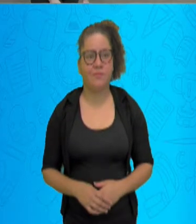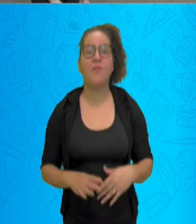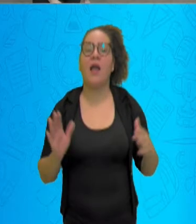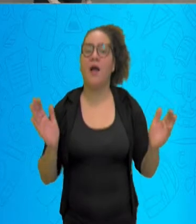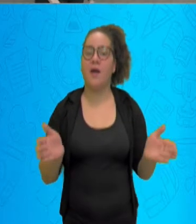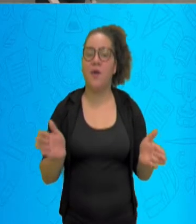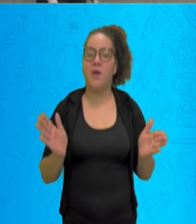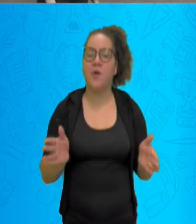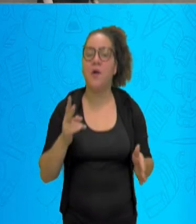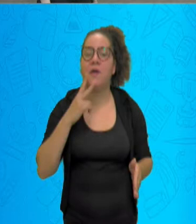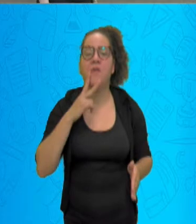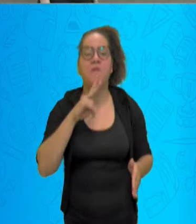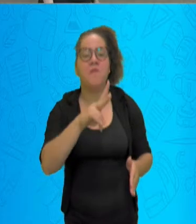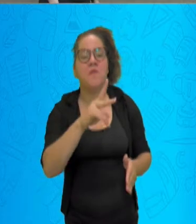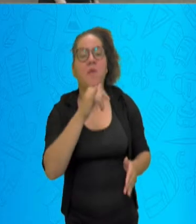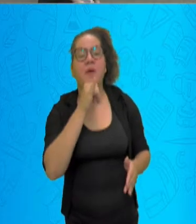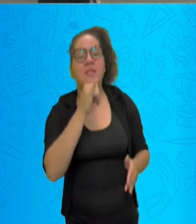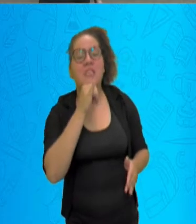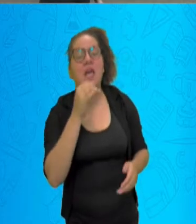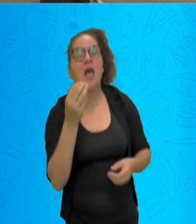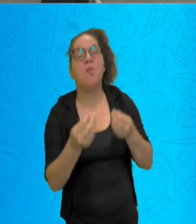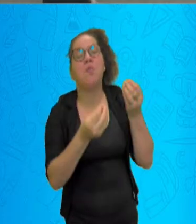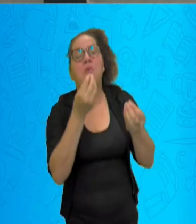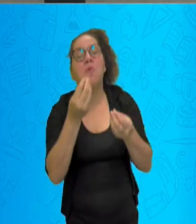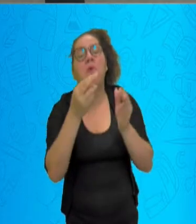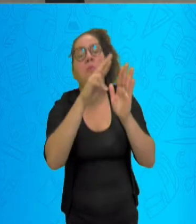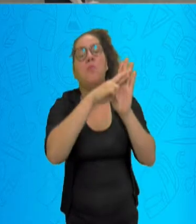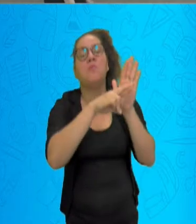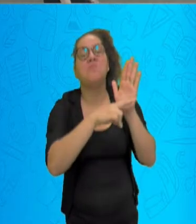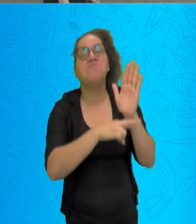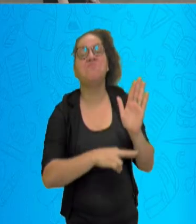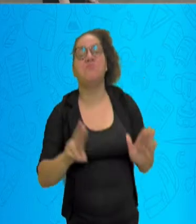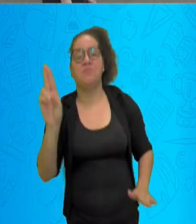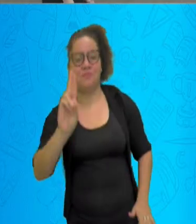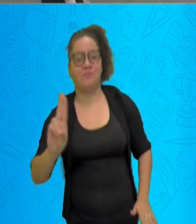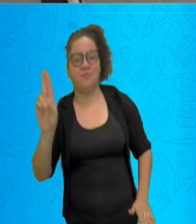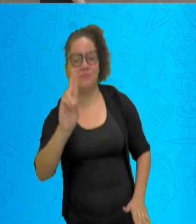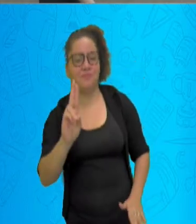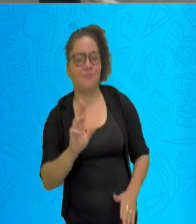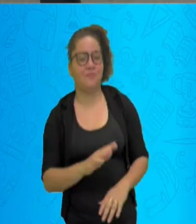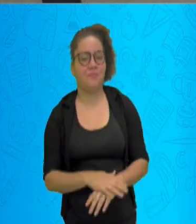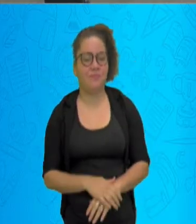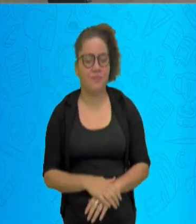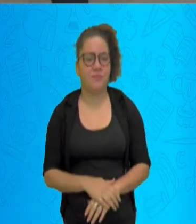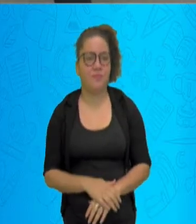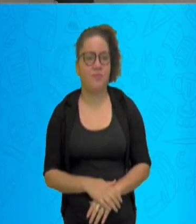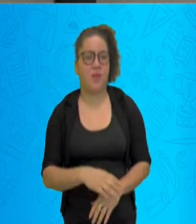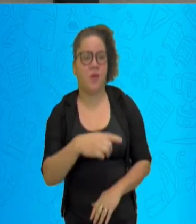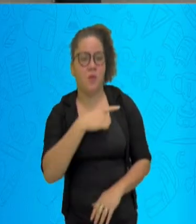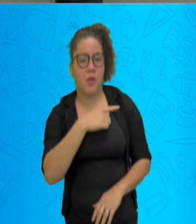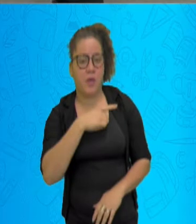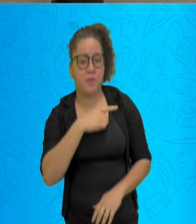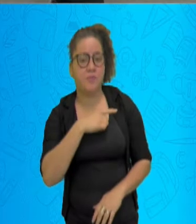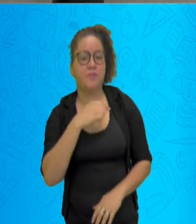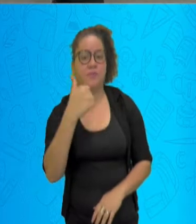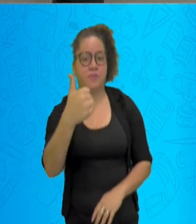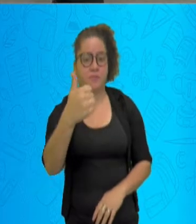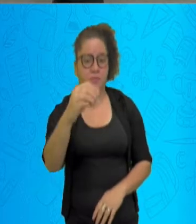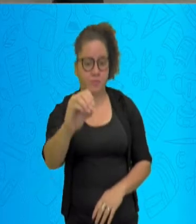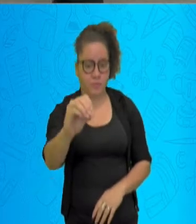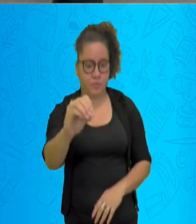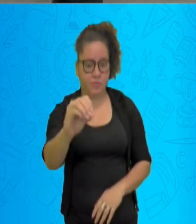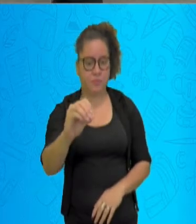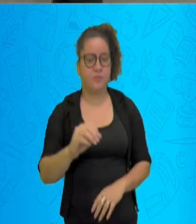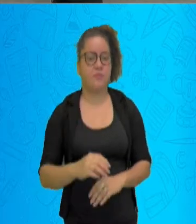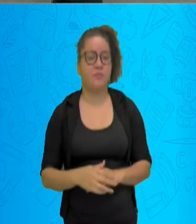Então, agora nós veremos um exemplo como aplicar essas regras. Olha, eu tenho aqui